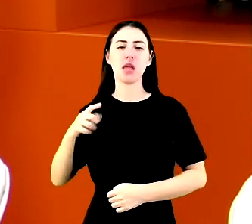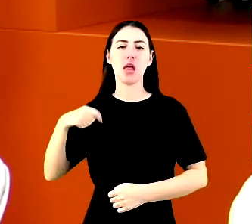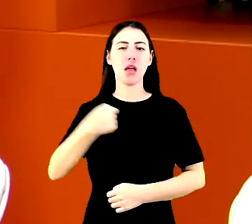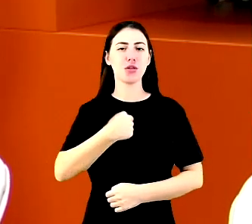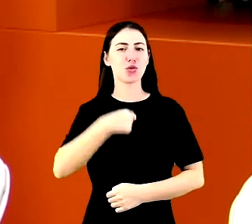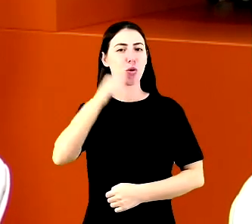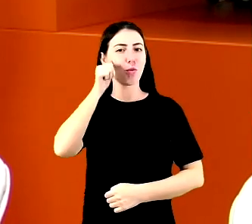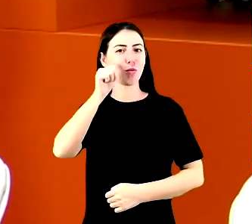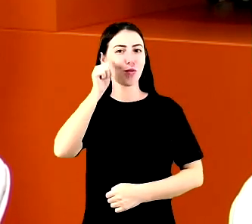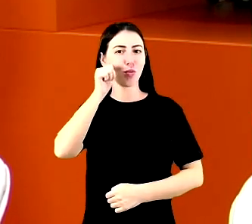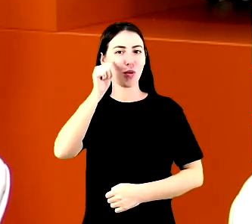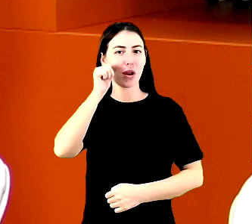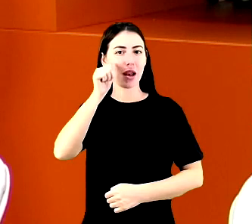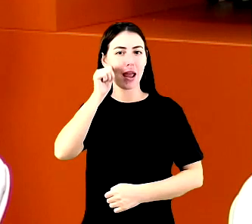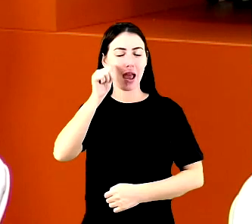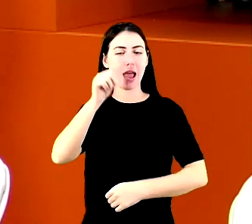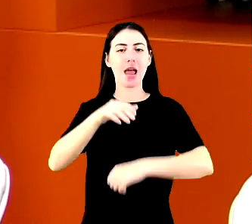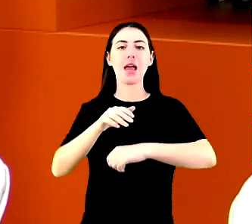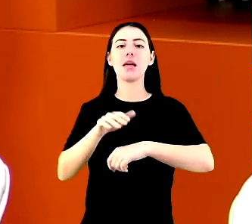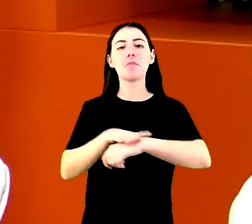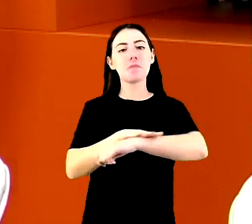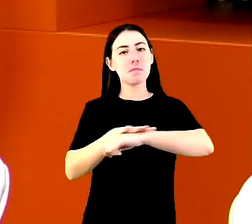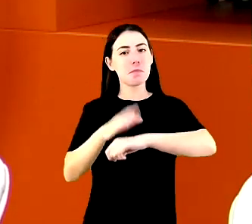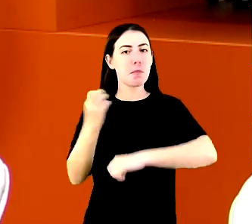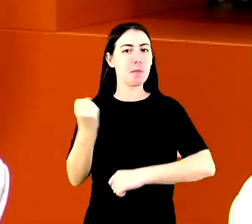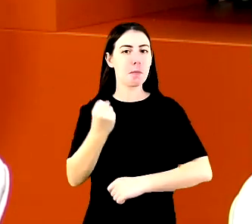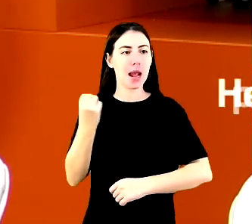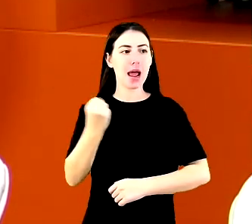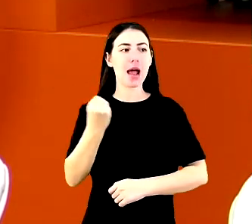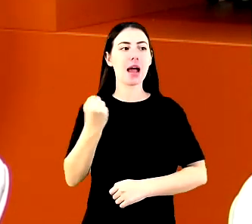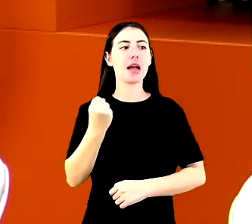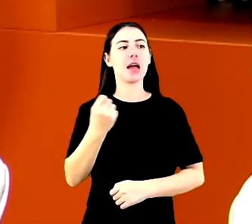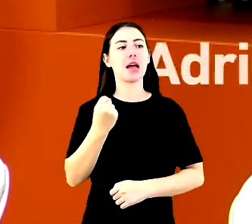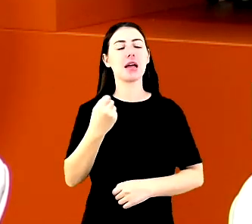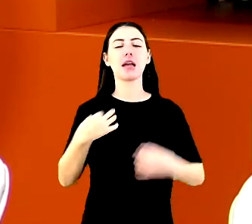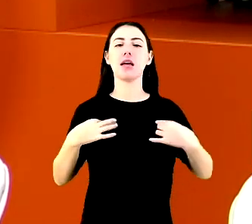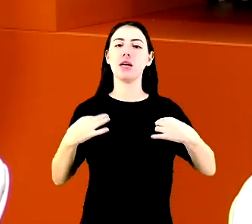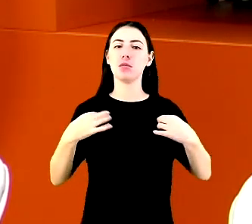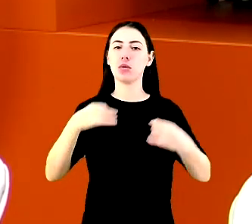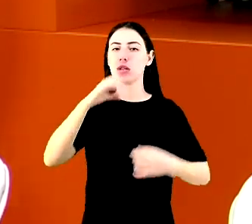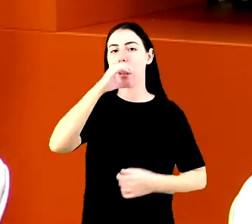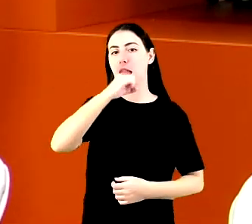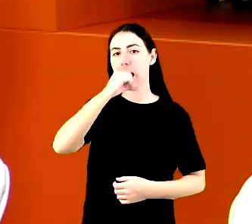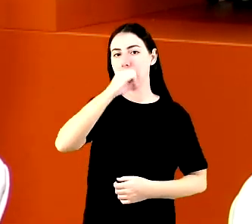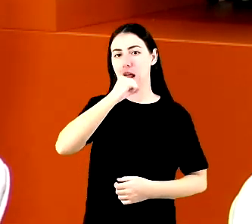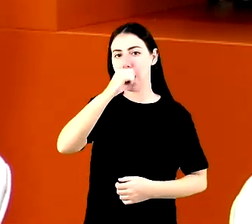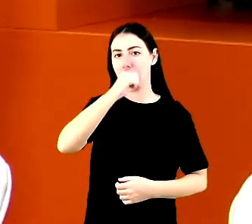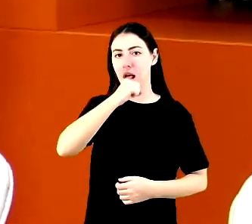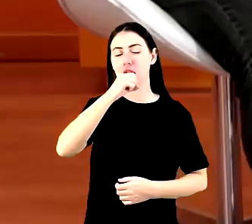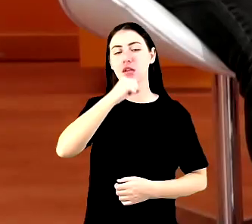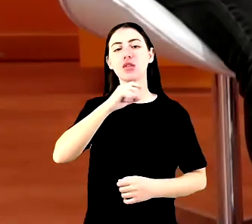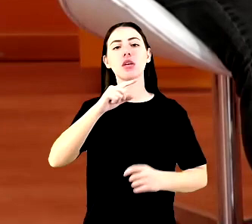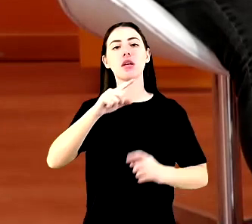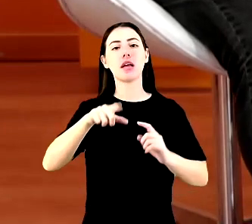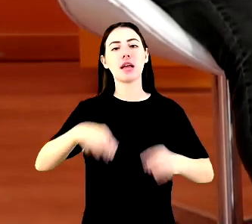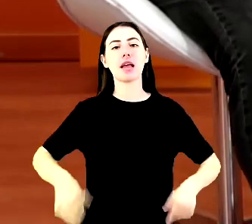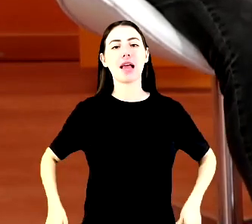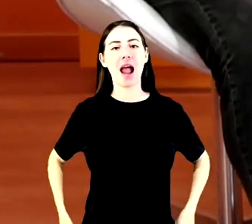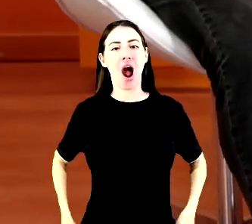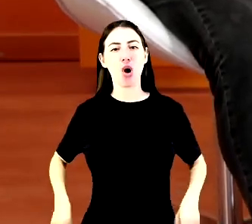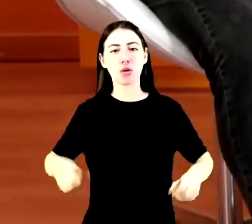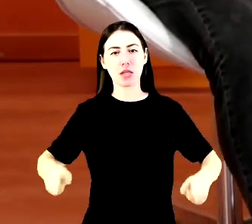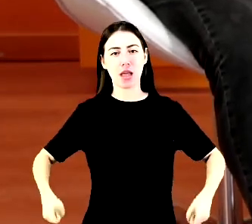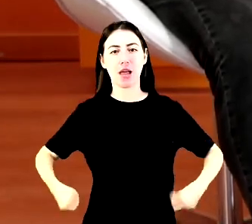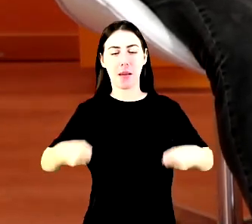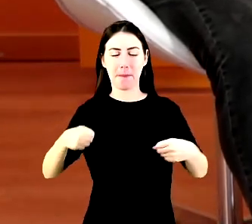Oriental de cabelos escuros, estou vestindo uma blusa laranja, sapato e calça preta. Obrigada, gente, um bom dia para todos. E agora também vou